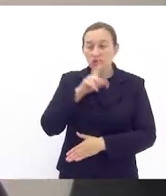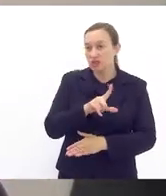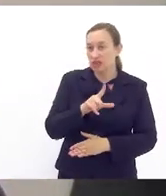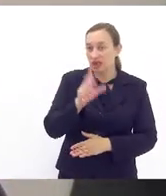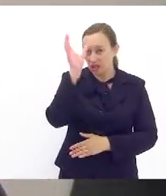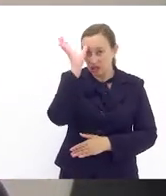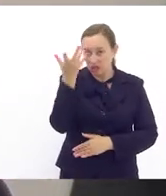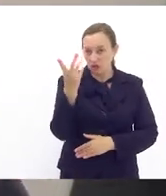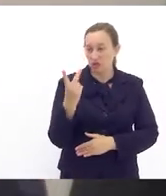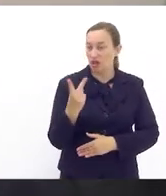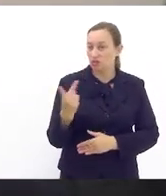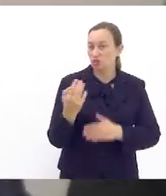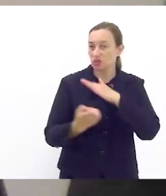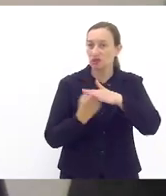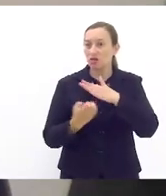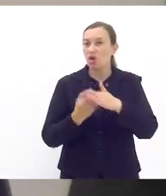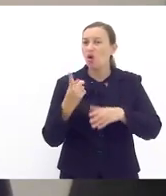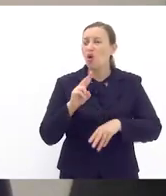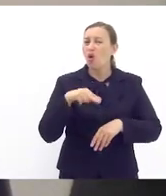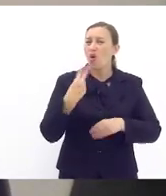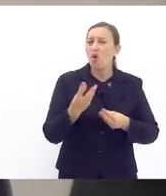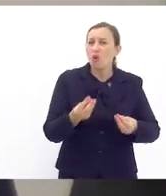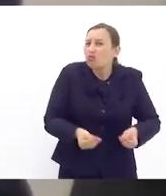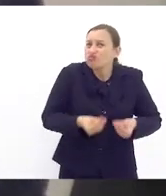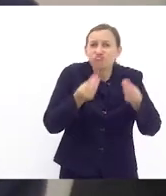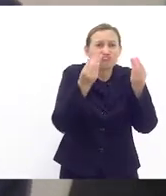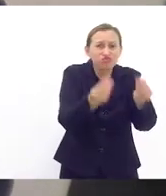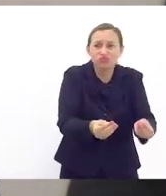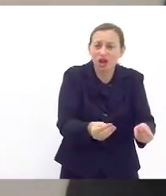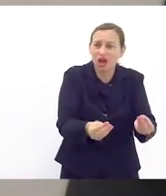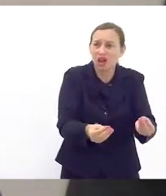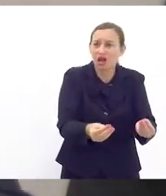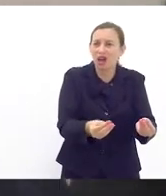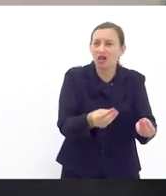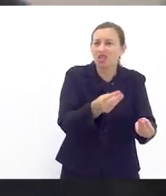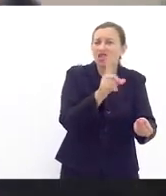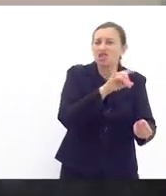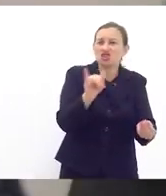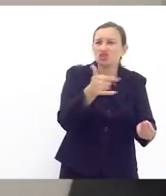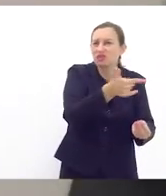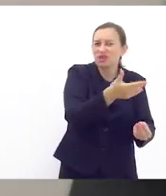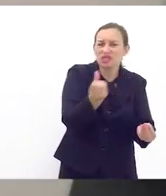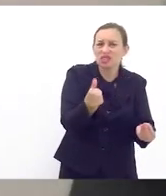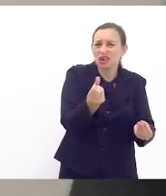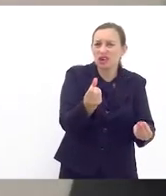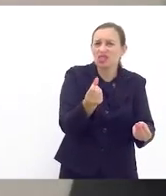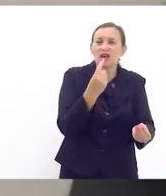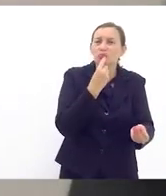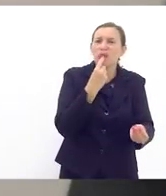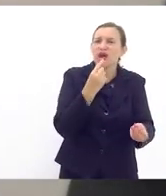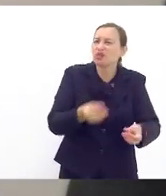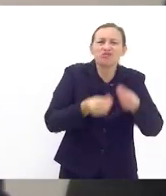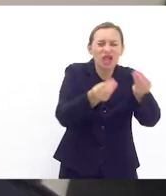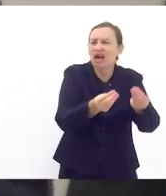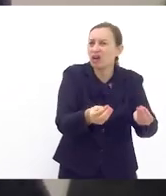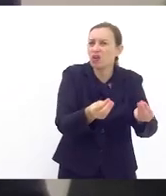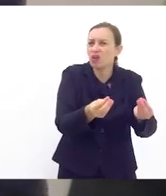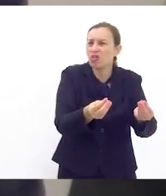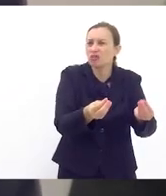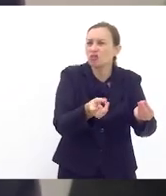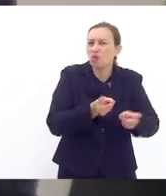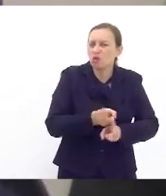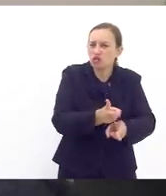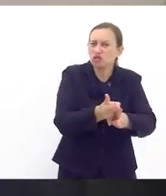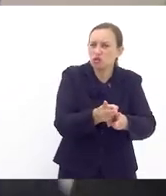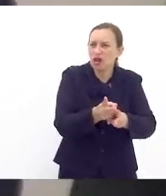uma solução ou então entrega 26 vem aí tá pertinho entrega logo não dá é para continuar